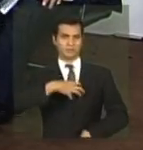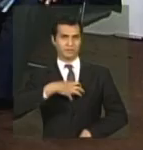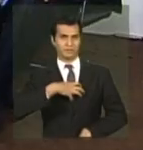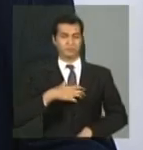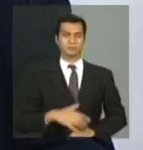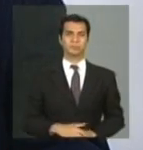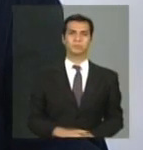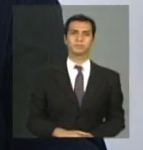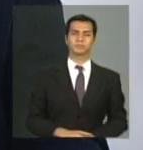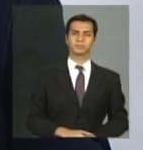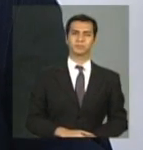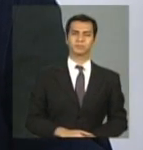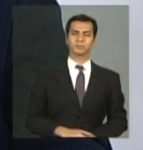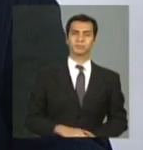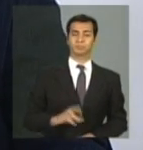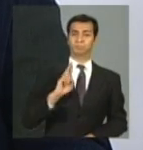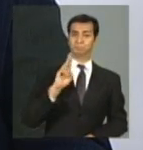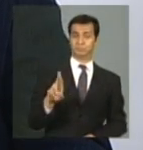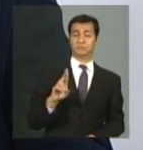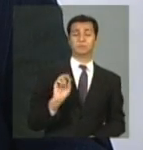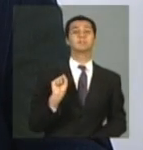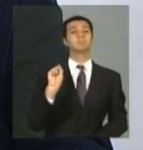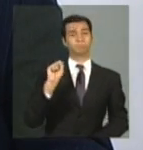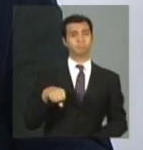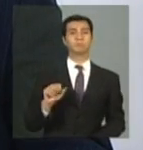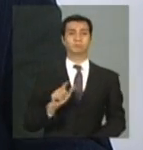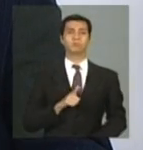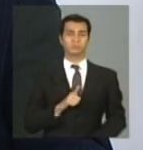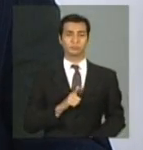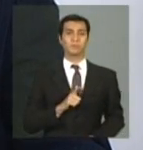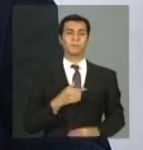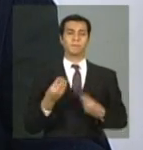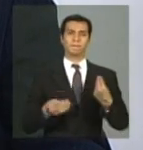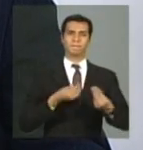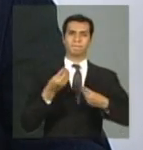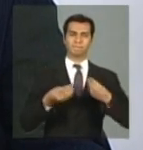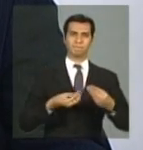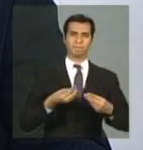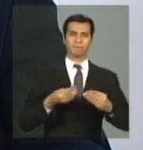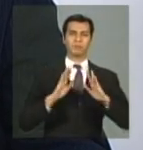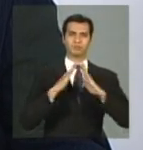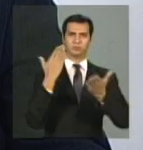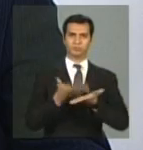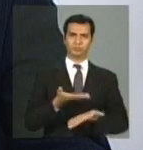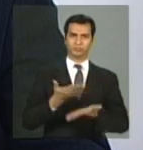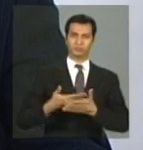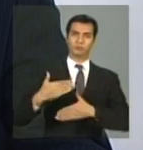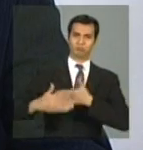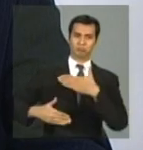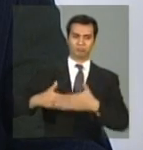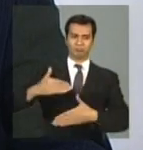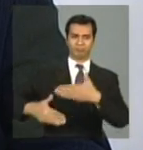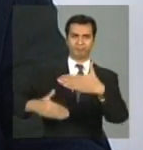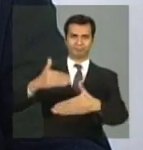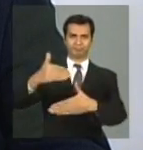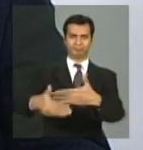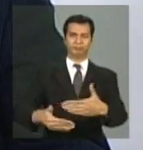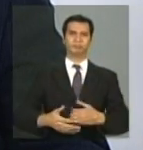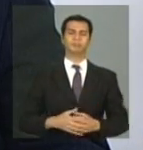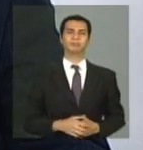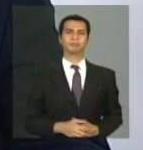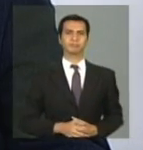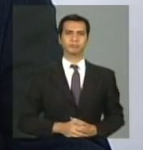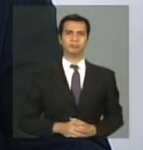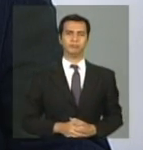sim, tem dados em relação à progressão escolar e ao